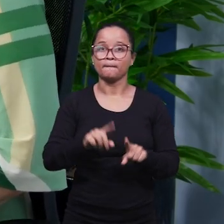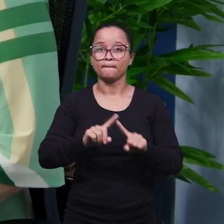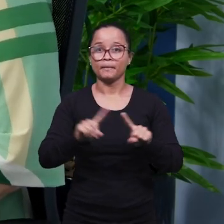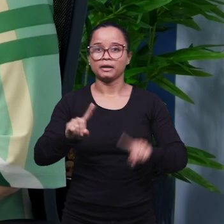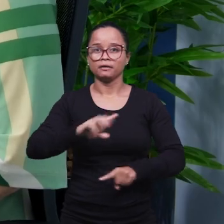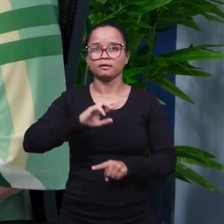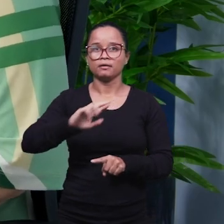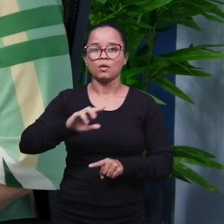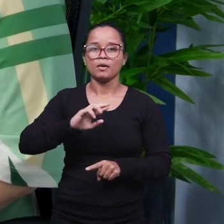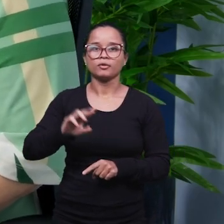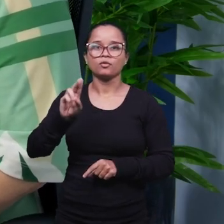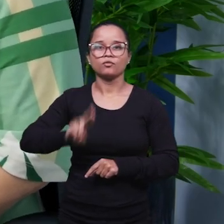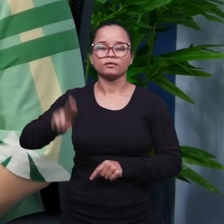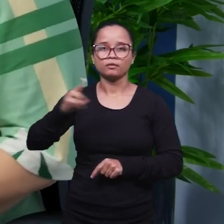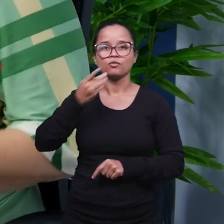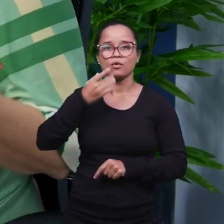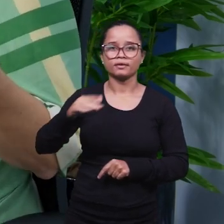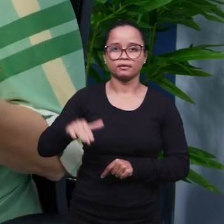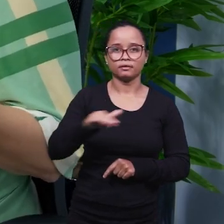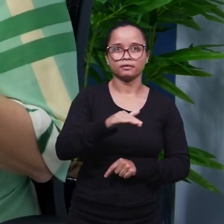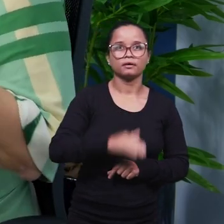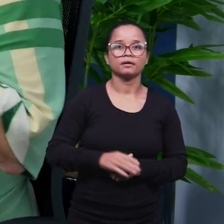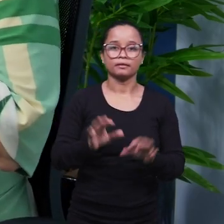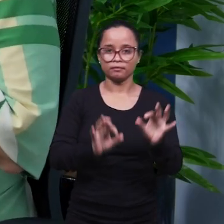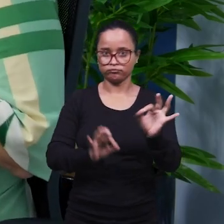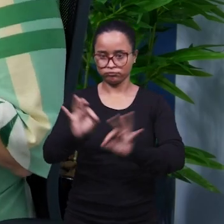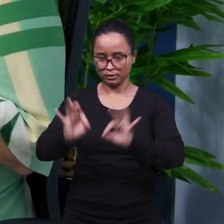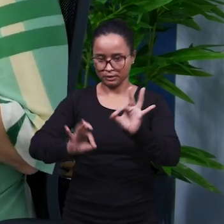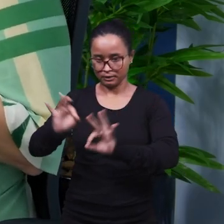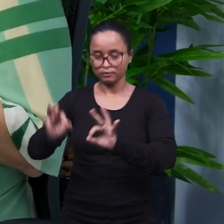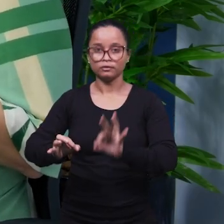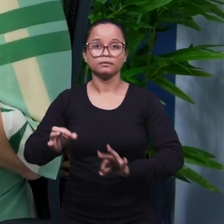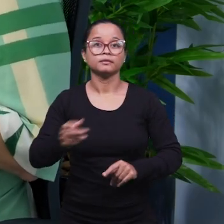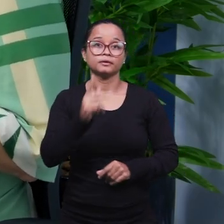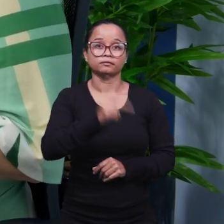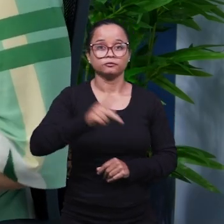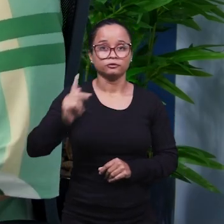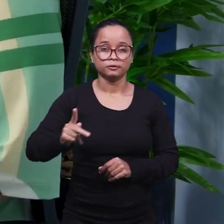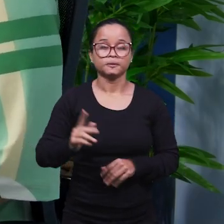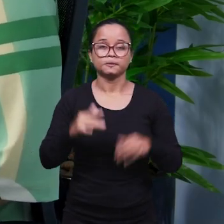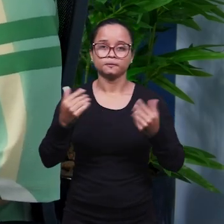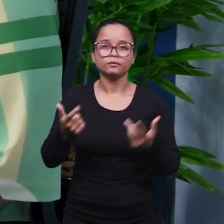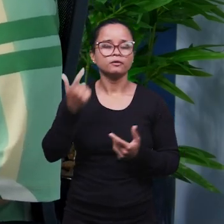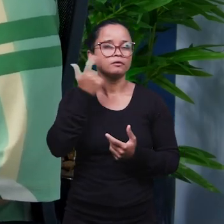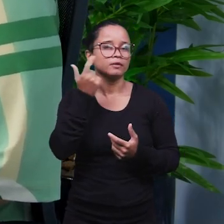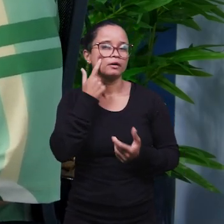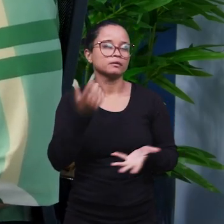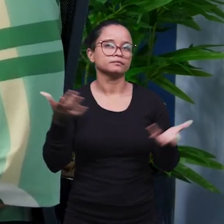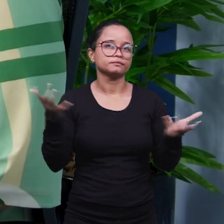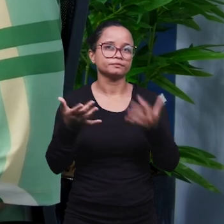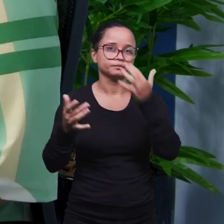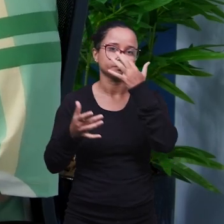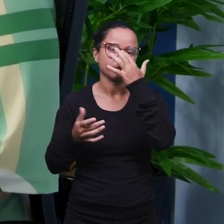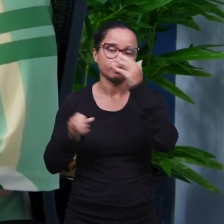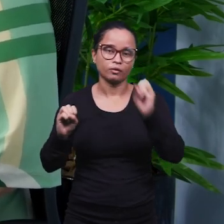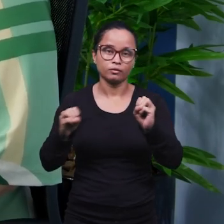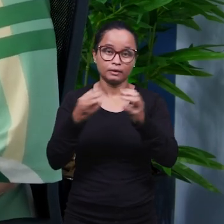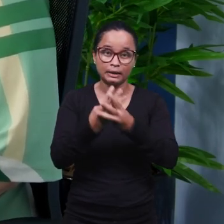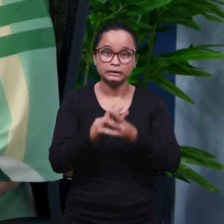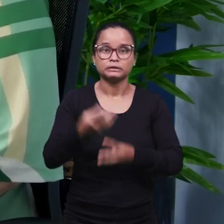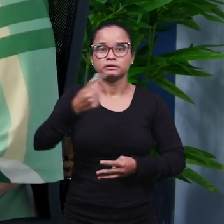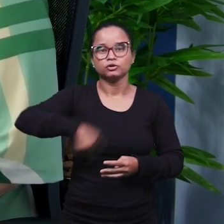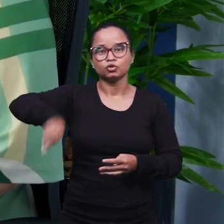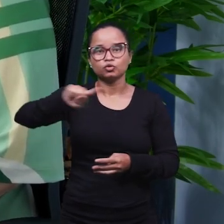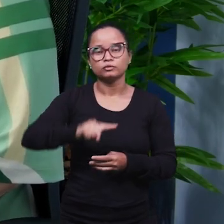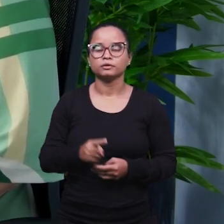esse não é para ser usado com as crianças. Esse é para o preparo da professora. Então, se vocês verem aqui os slides que nós